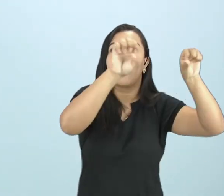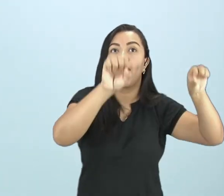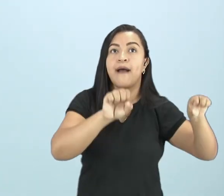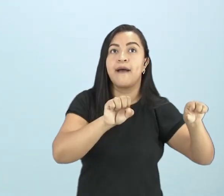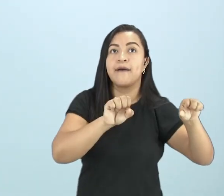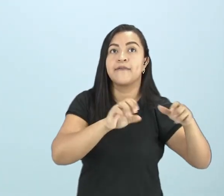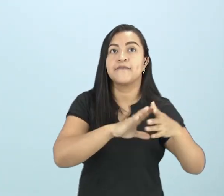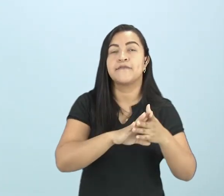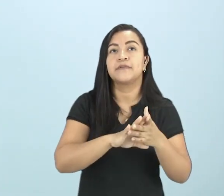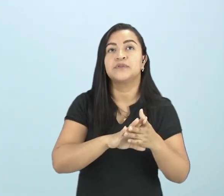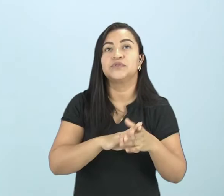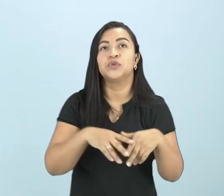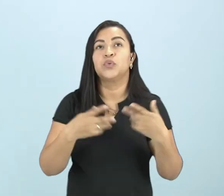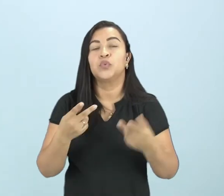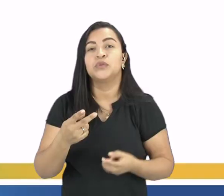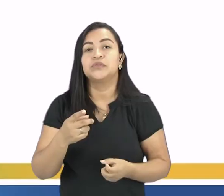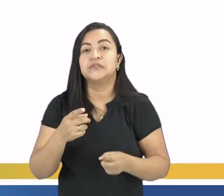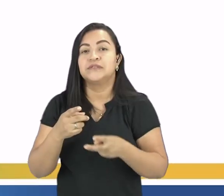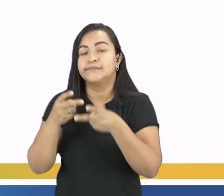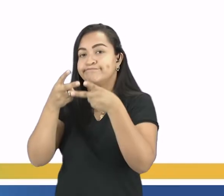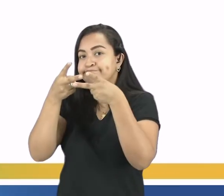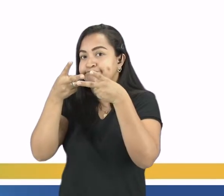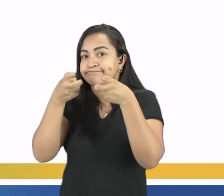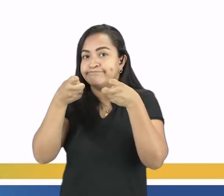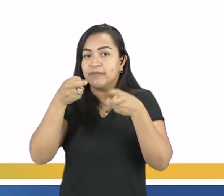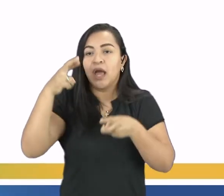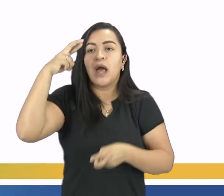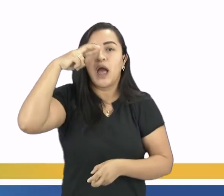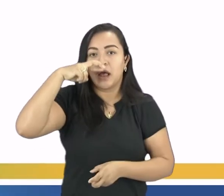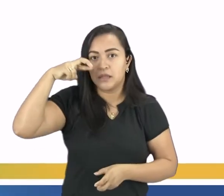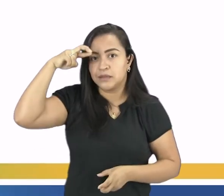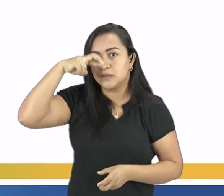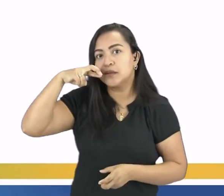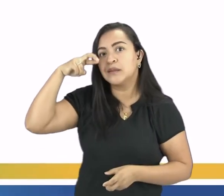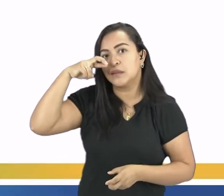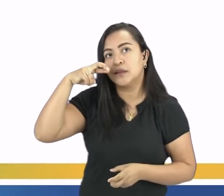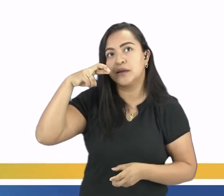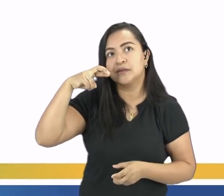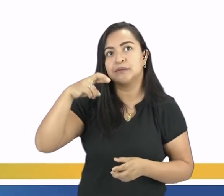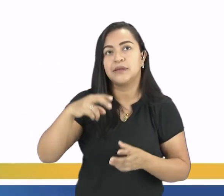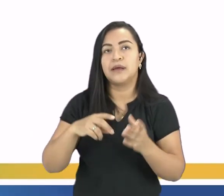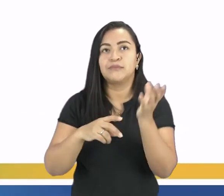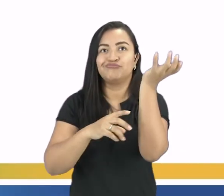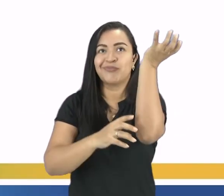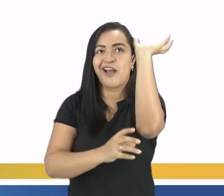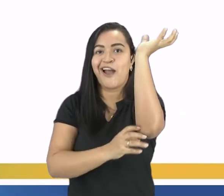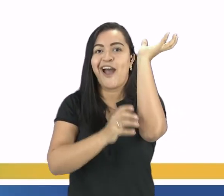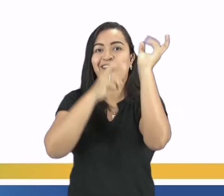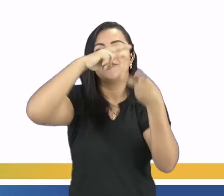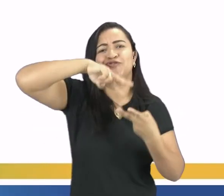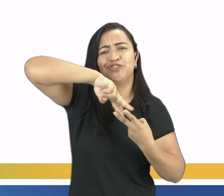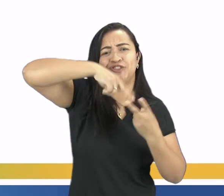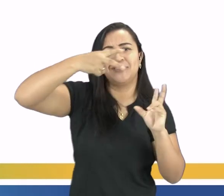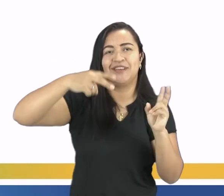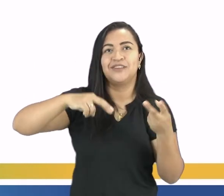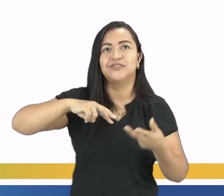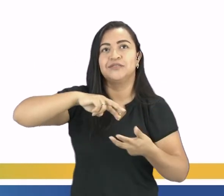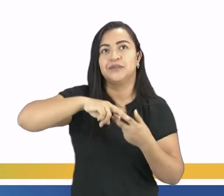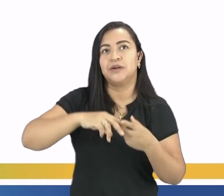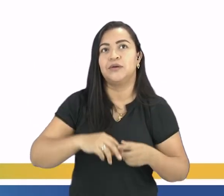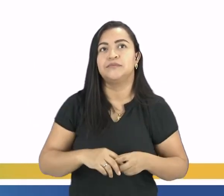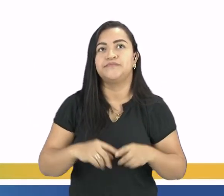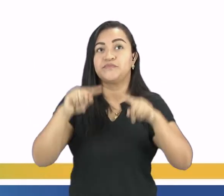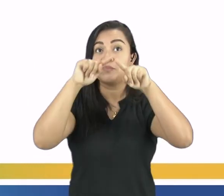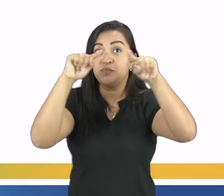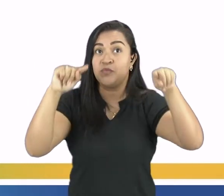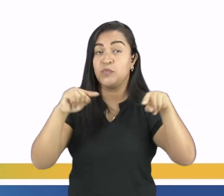também a questão genética, a gente tem esses heredogramazinhos. Lembrando sempre que o quadradinho é um homem, a bolinha é a mulher. E